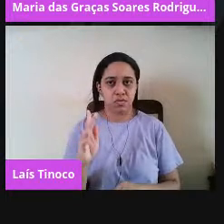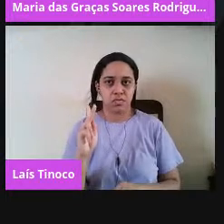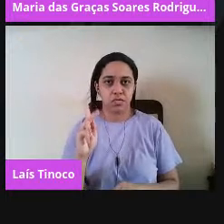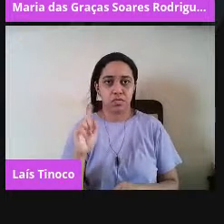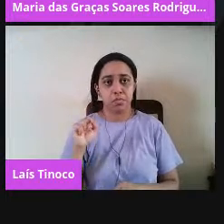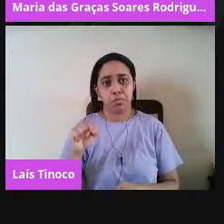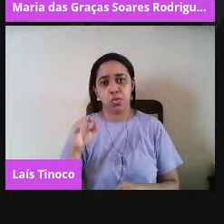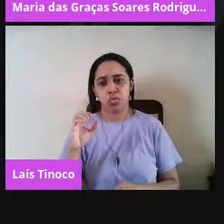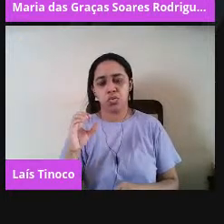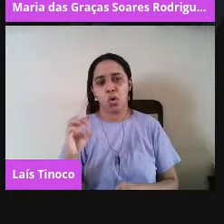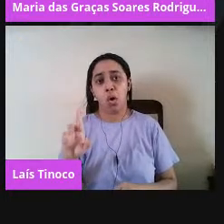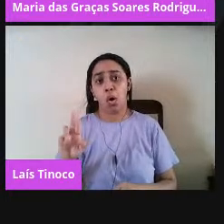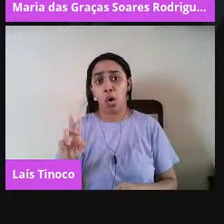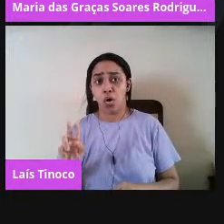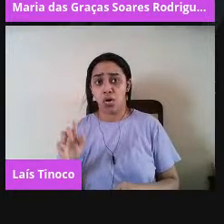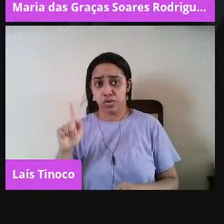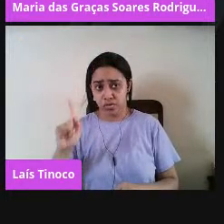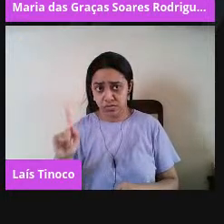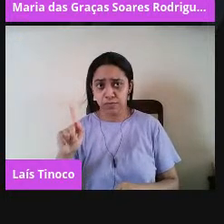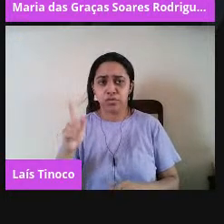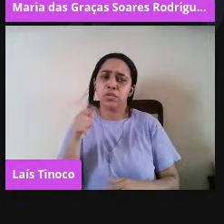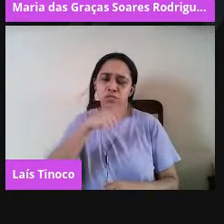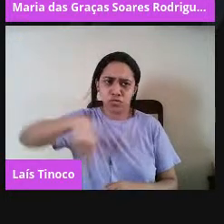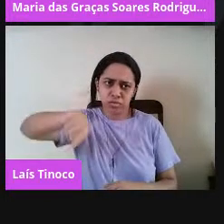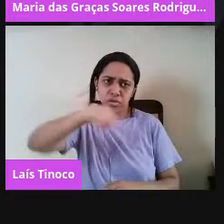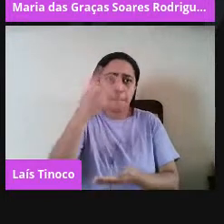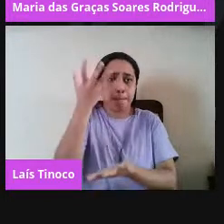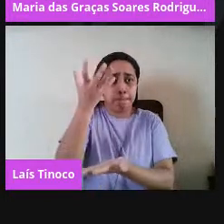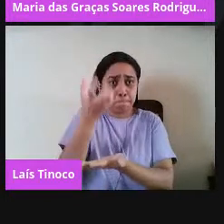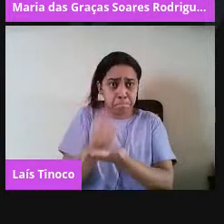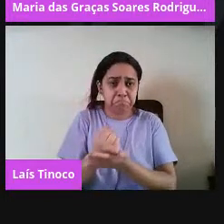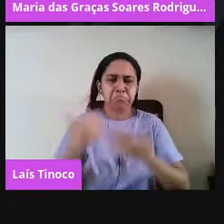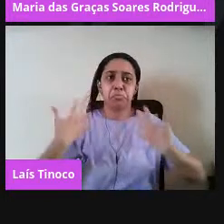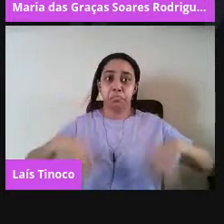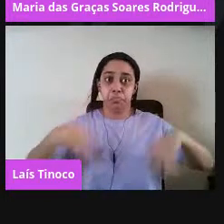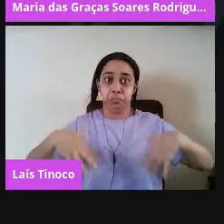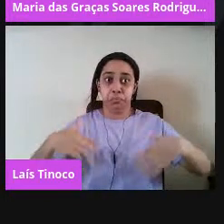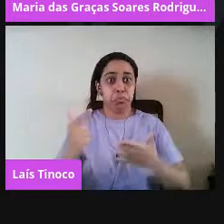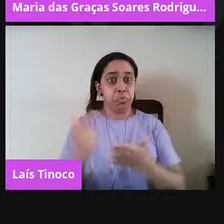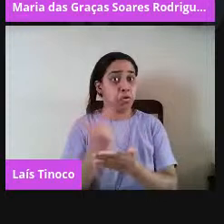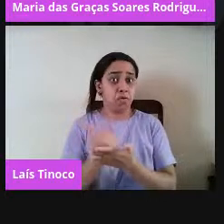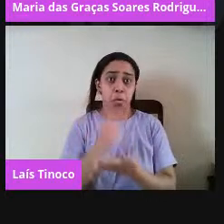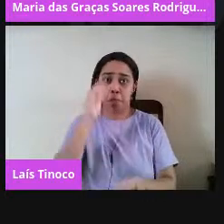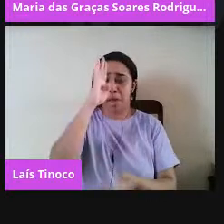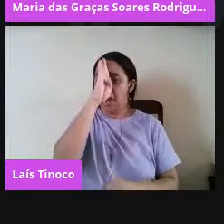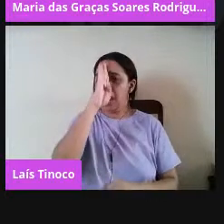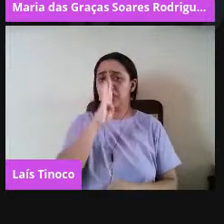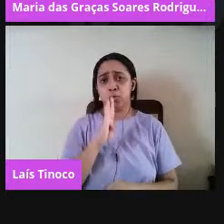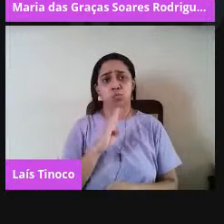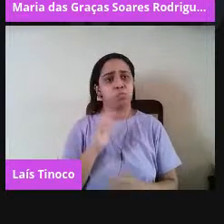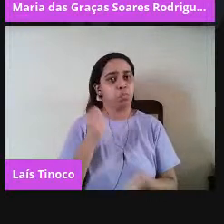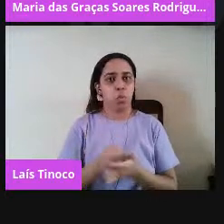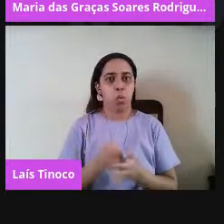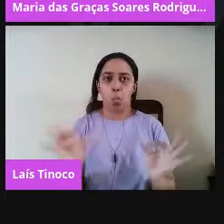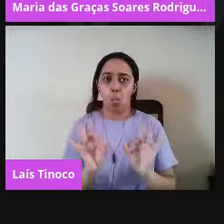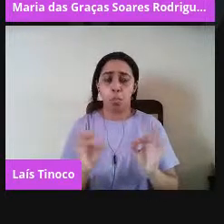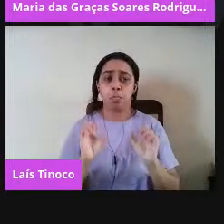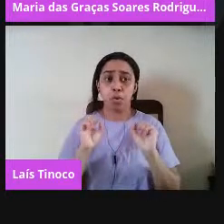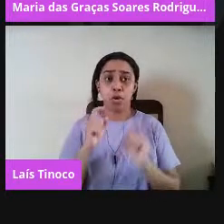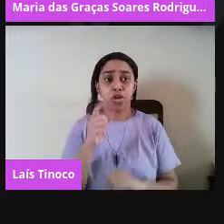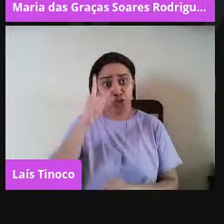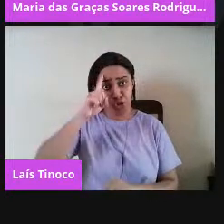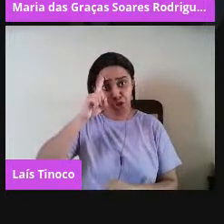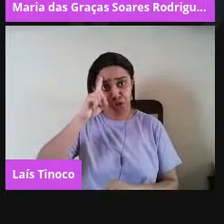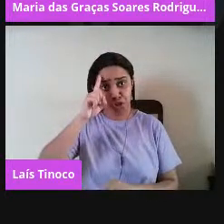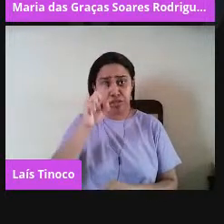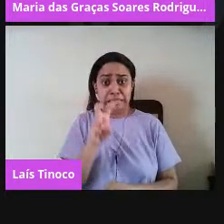b-ok.org. Lá vocês baixam, devem conhecer, uma infinidade de livros sem pagar nada. Por dia a gente pode baixar até 5.